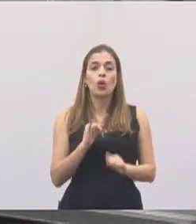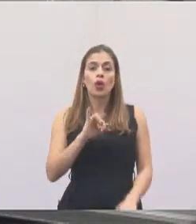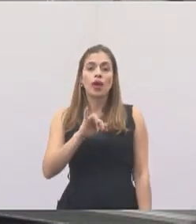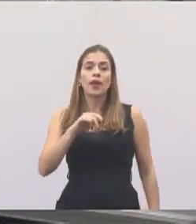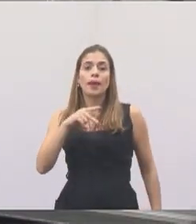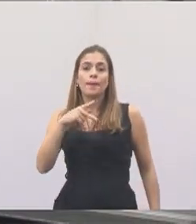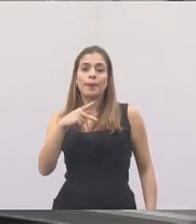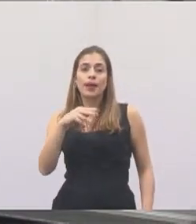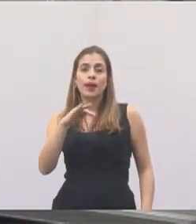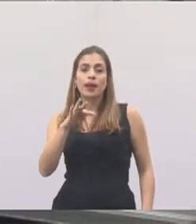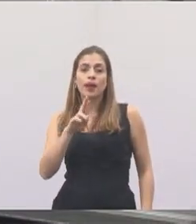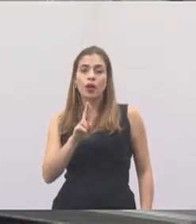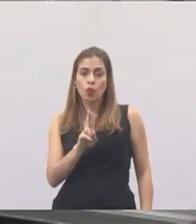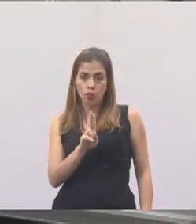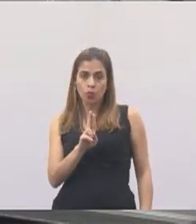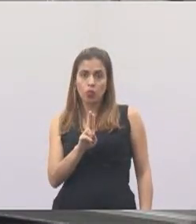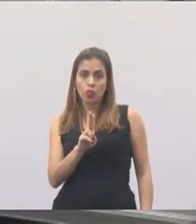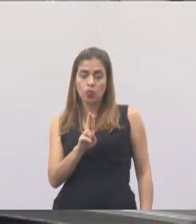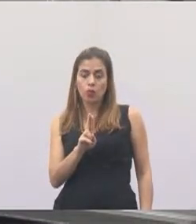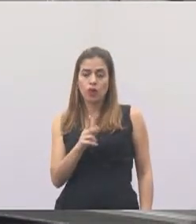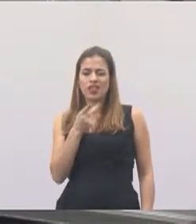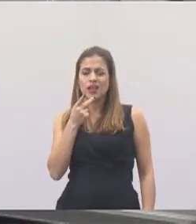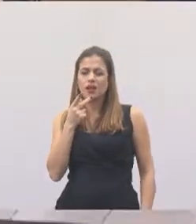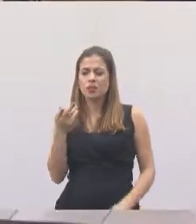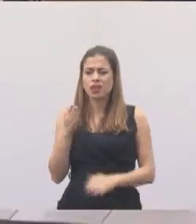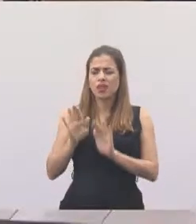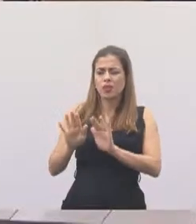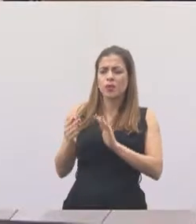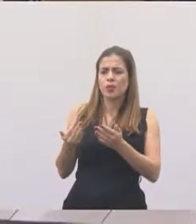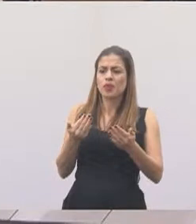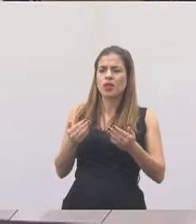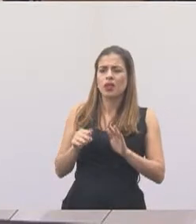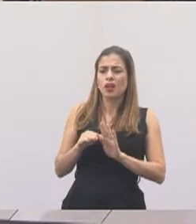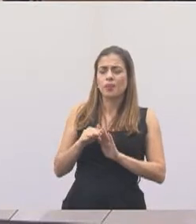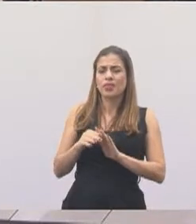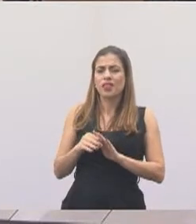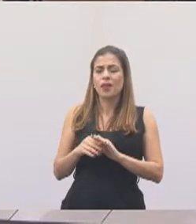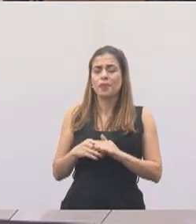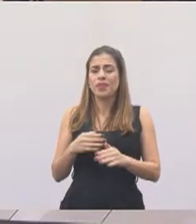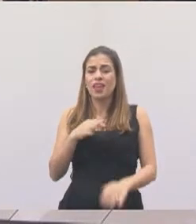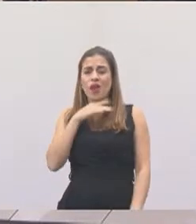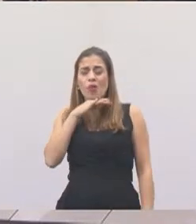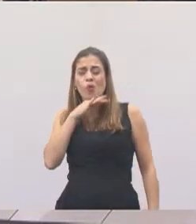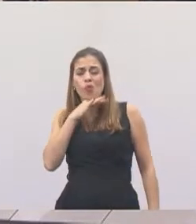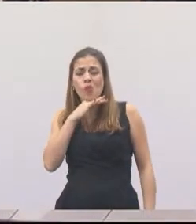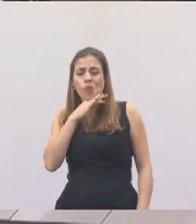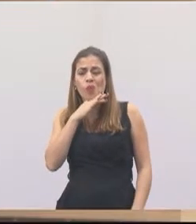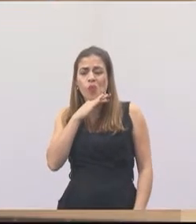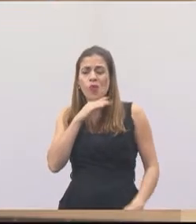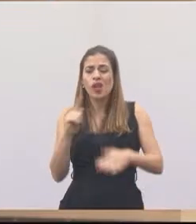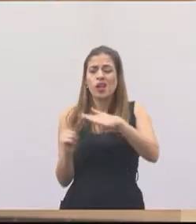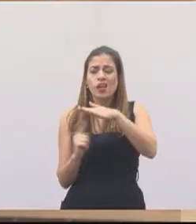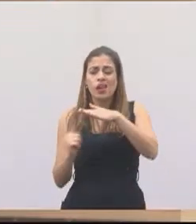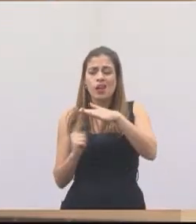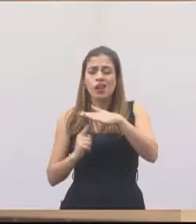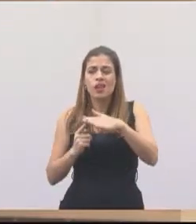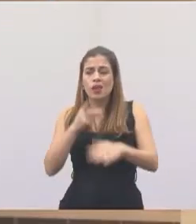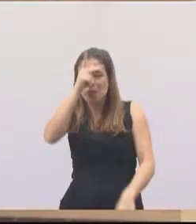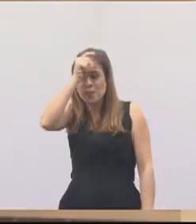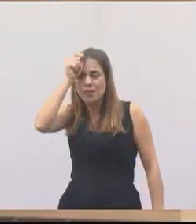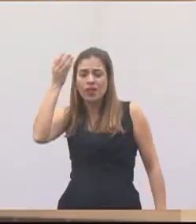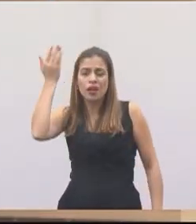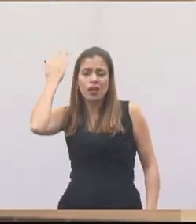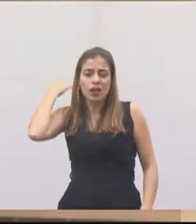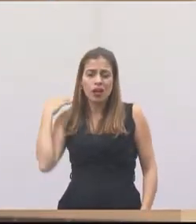Quanto tempo, Hernani, vereador? só vai acabar meu tempo. Na verdade, eu acho que a conta vai chegar pela má gestão que nós tivemos dos prefeitos passados, principalmente da época